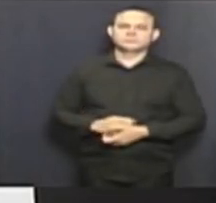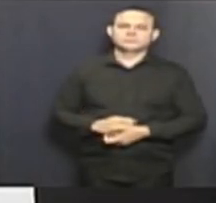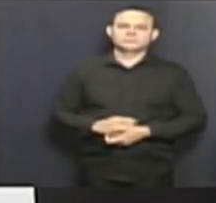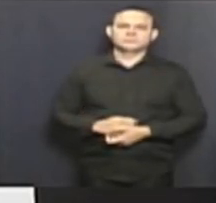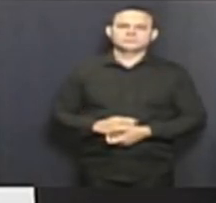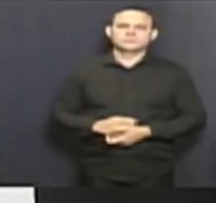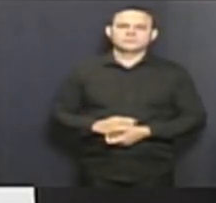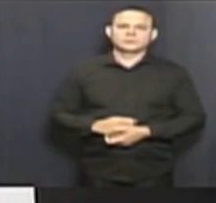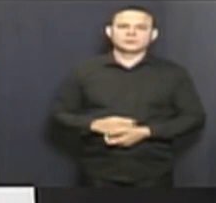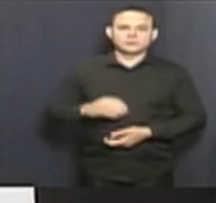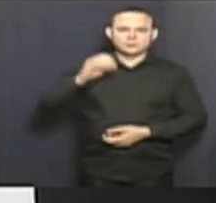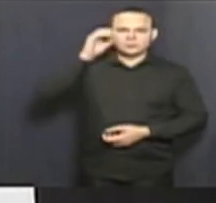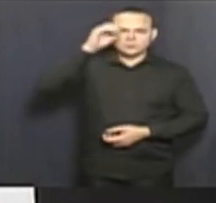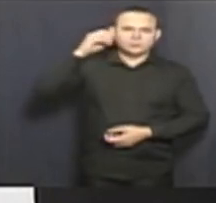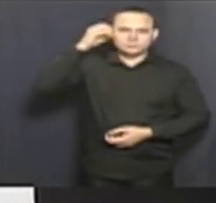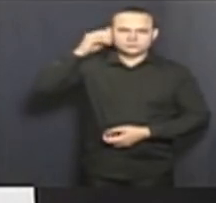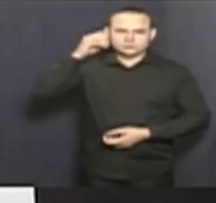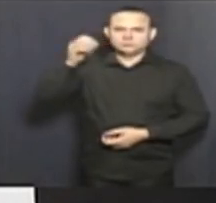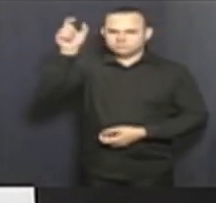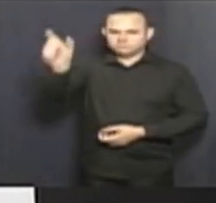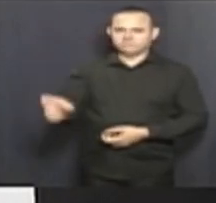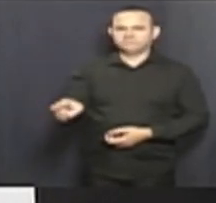condenou o